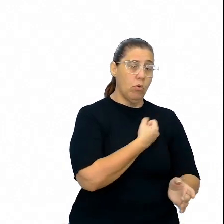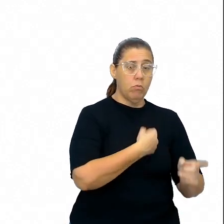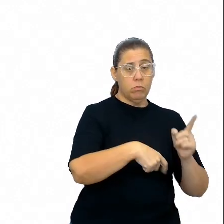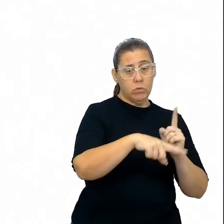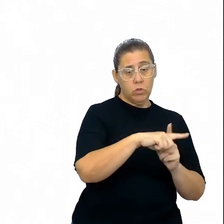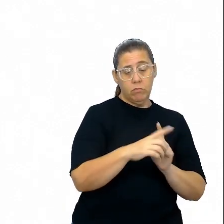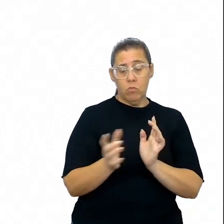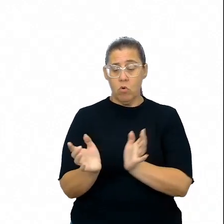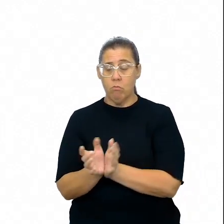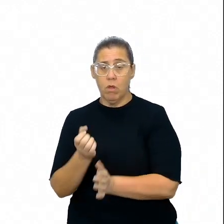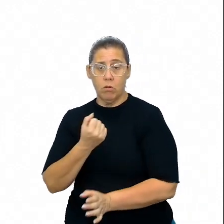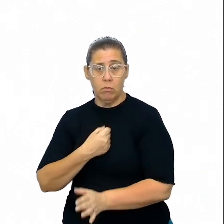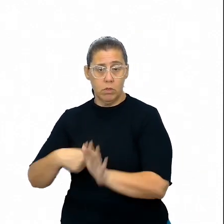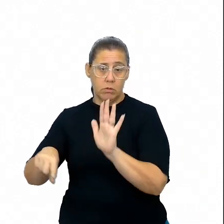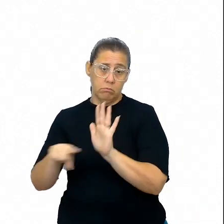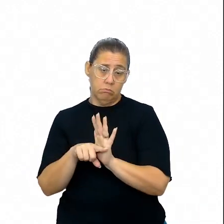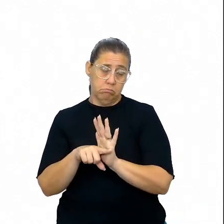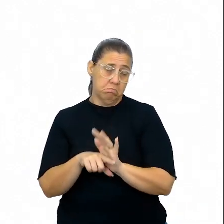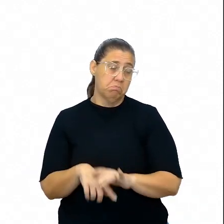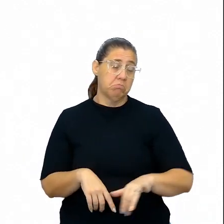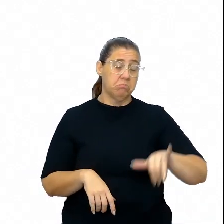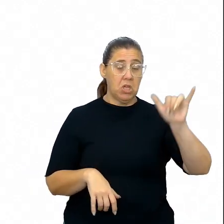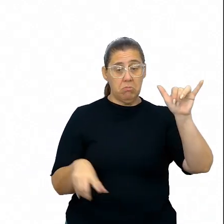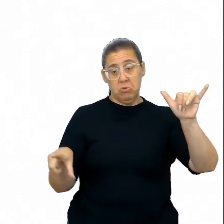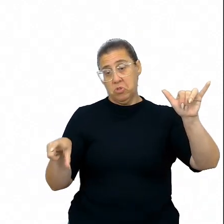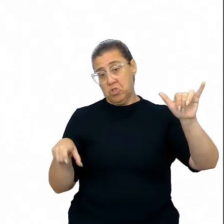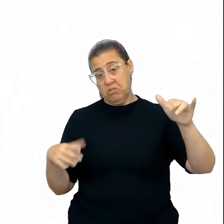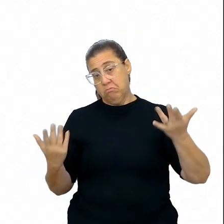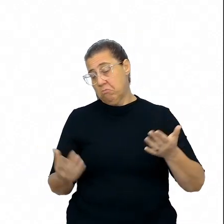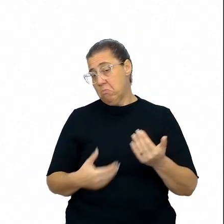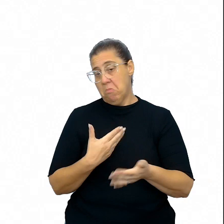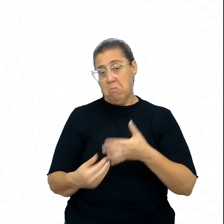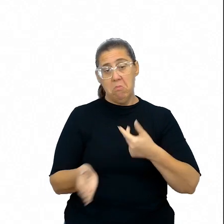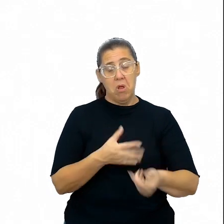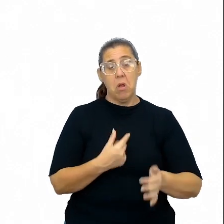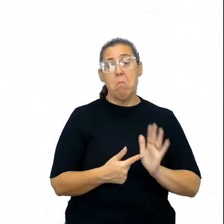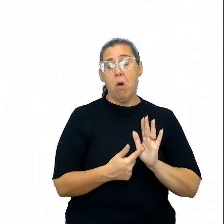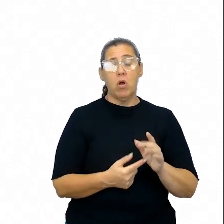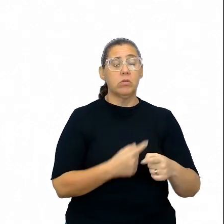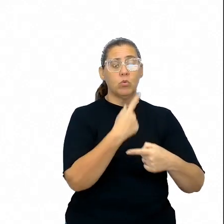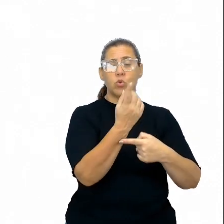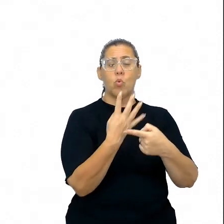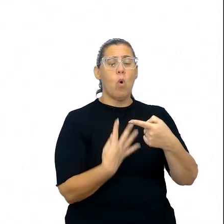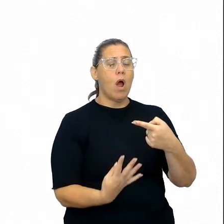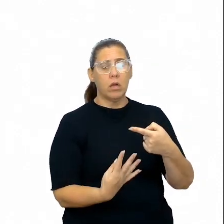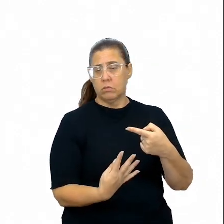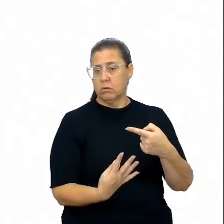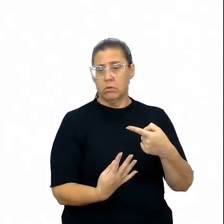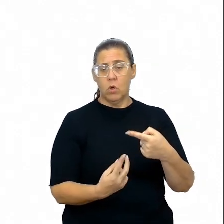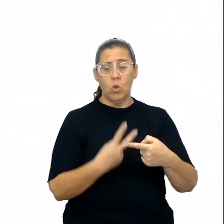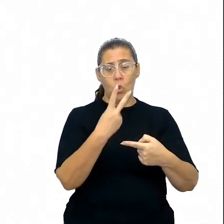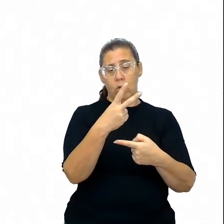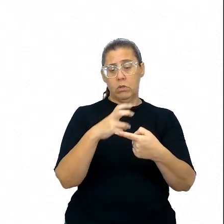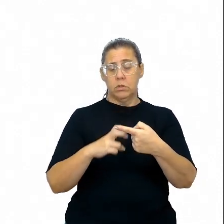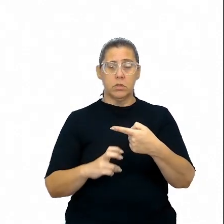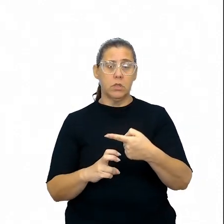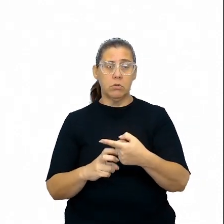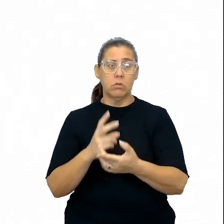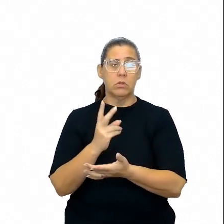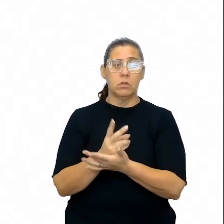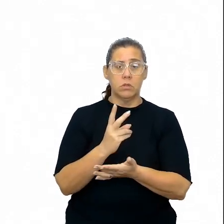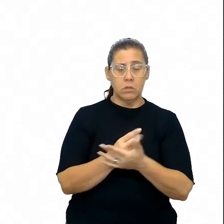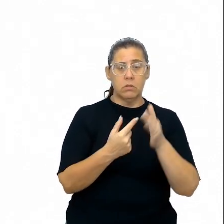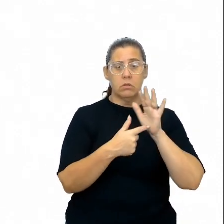números negativos, tanto no eixo X quanto no eixo Y. Ninguém mostra para ele onde é 1 quarto. Ninguém mostra para ele onde está 2 quintos. Sempre